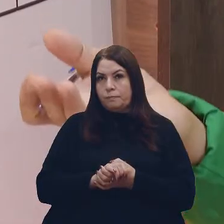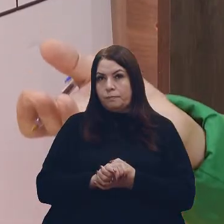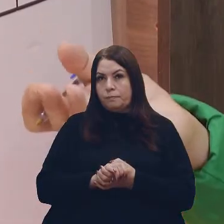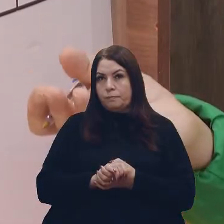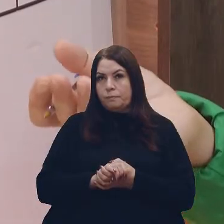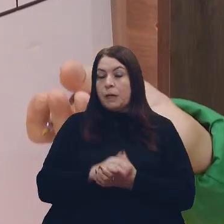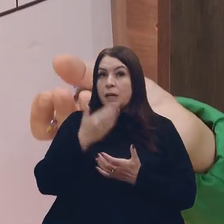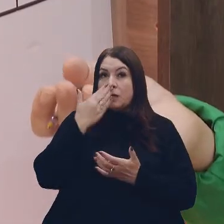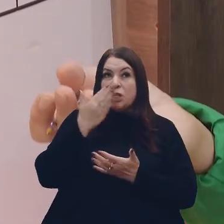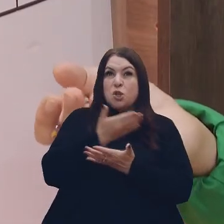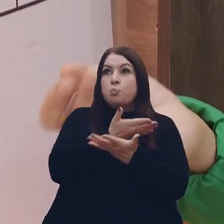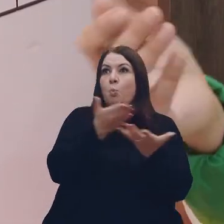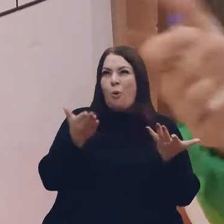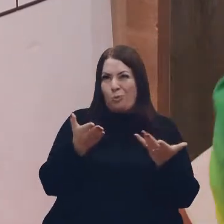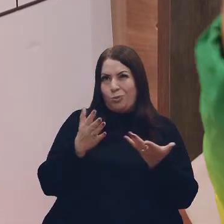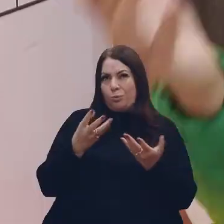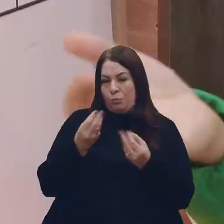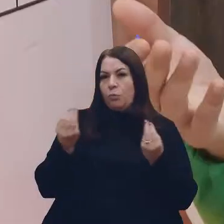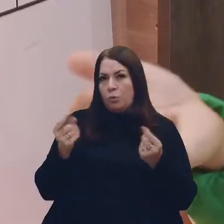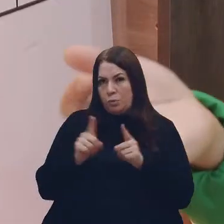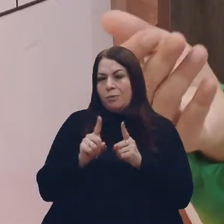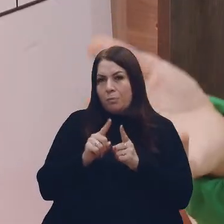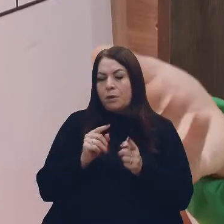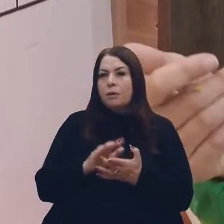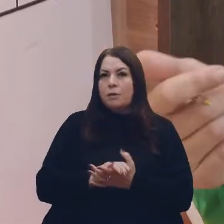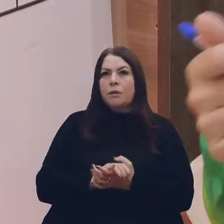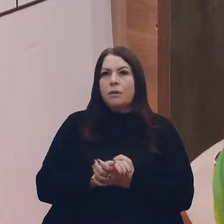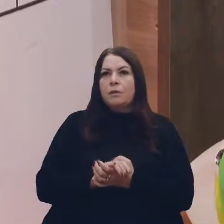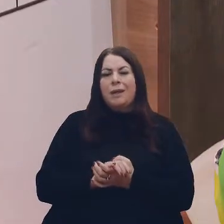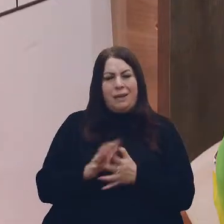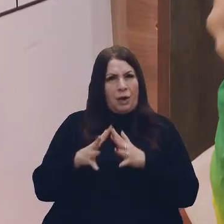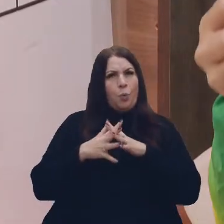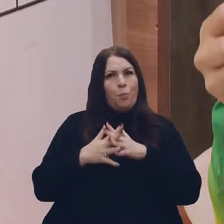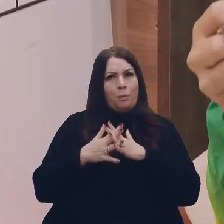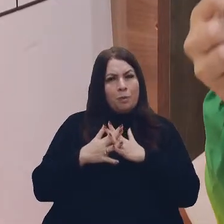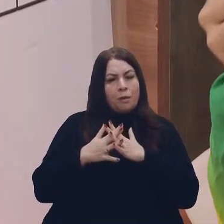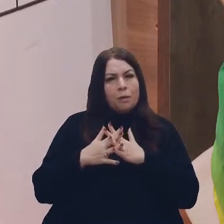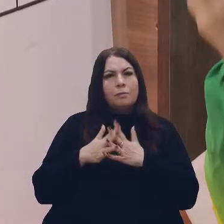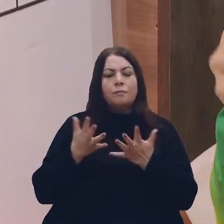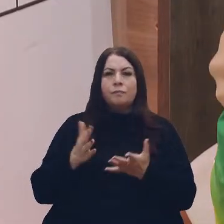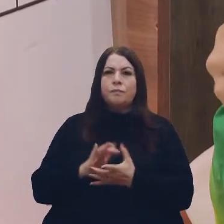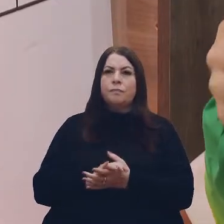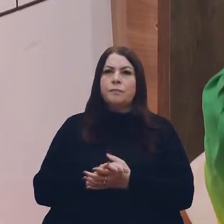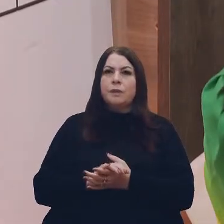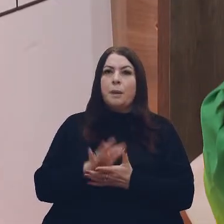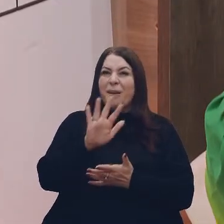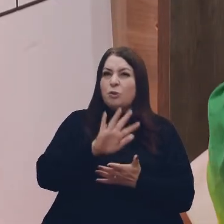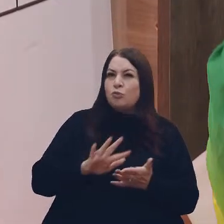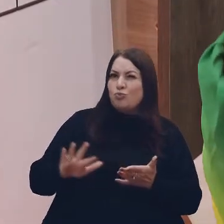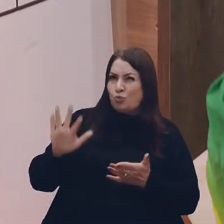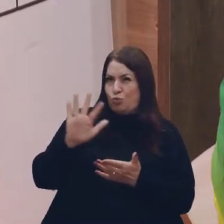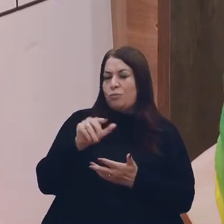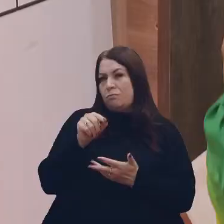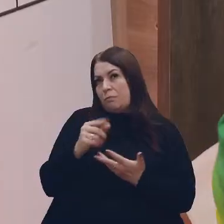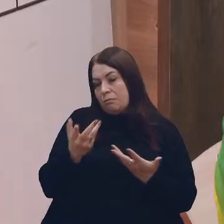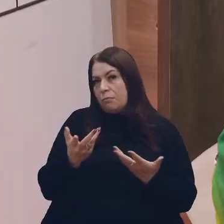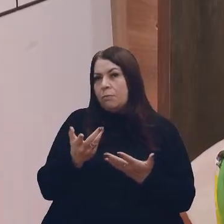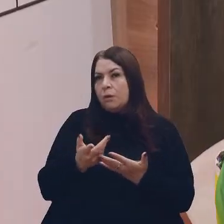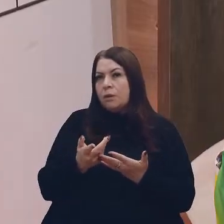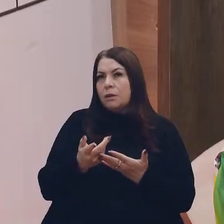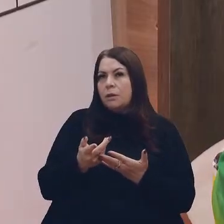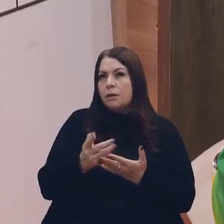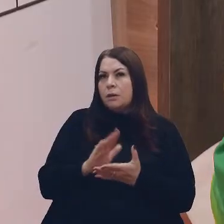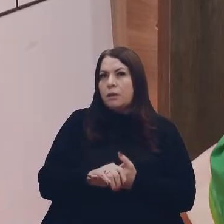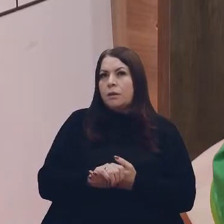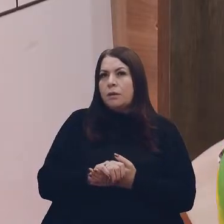se expondo um pouco também, né? Que também é complicado. Mas assim, no geral, eu procuro